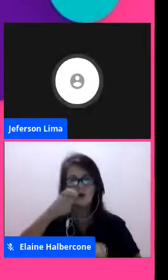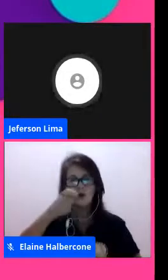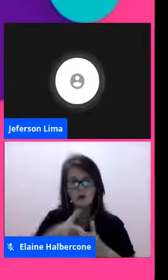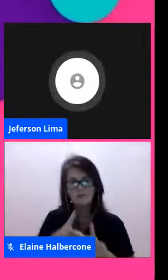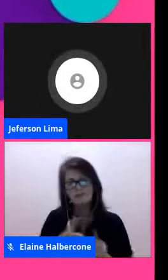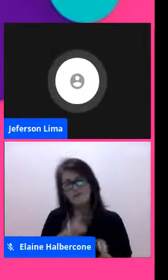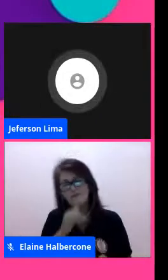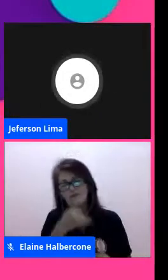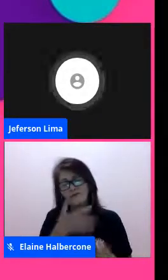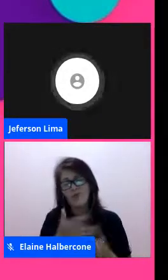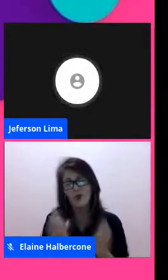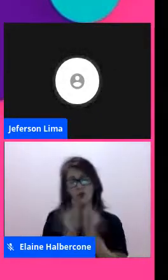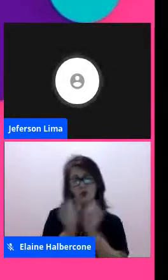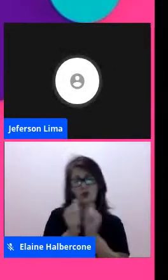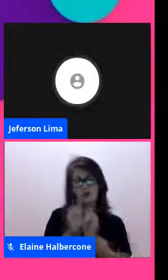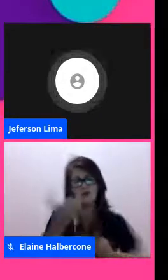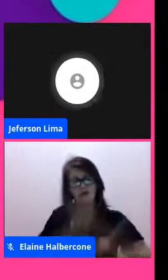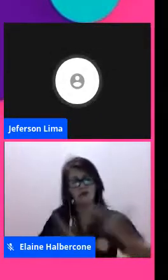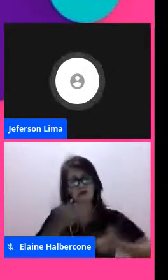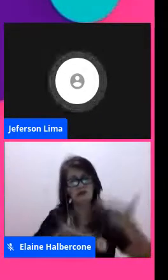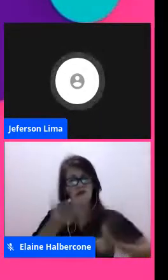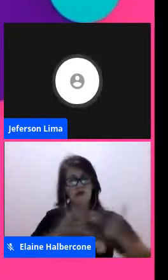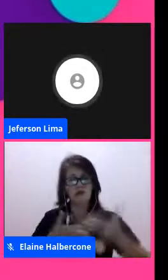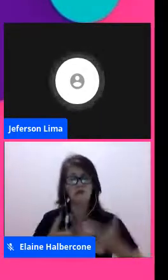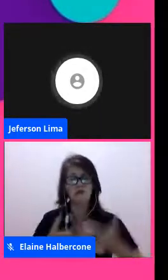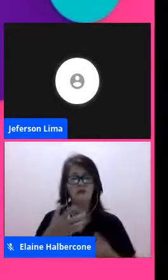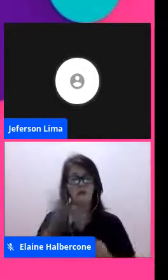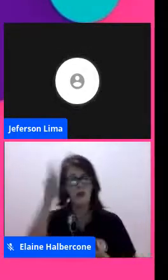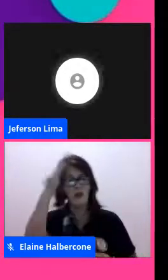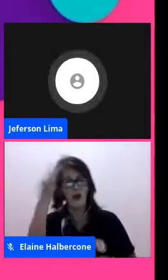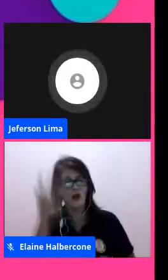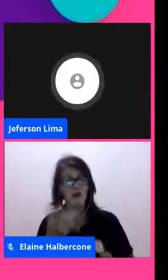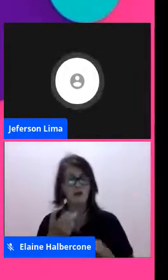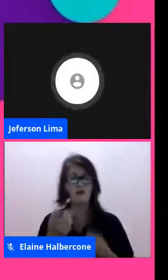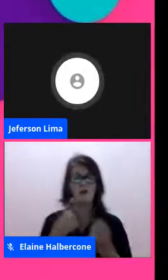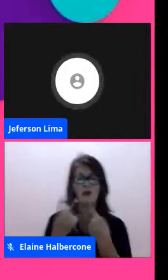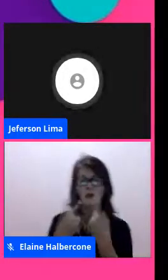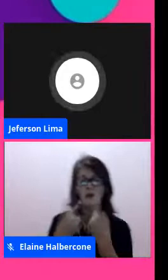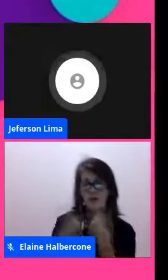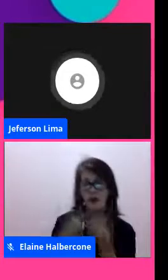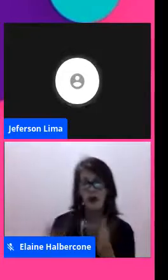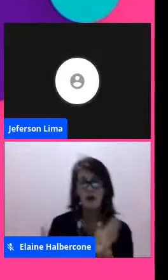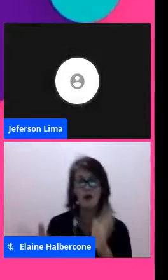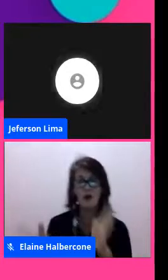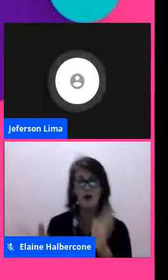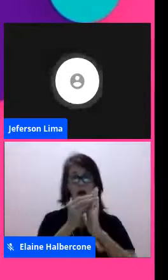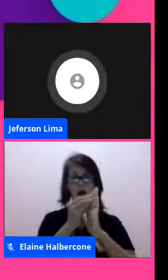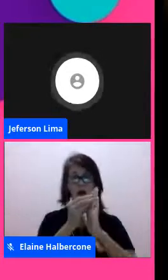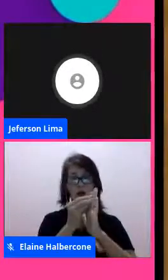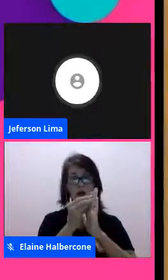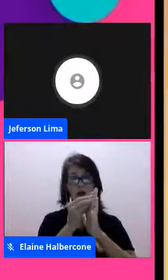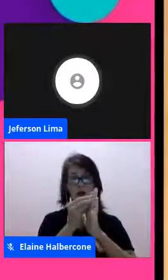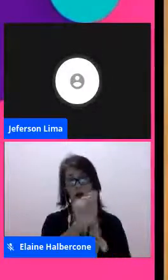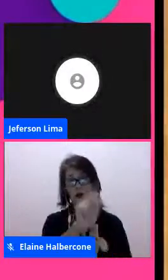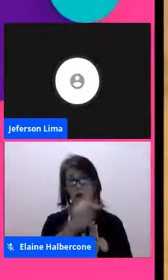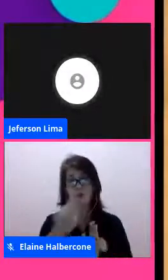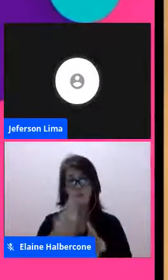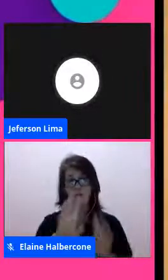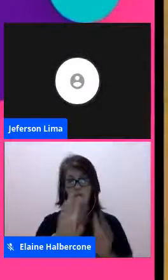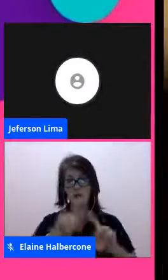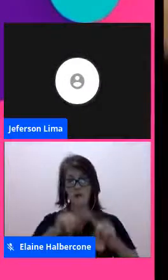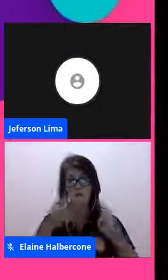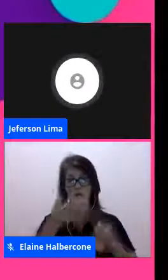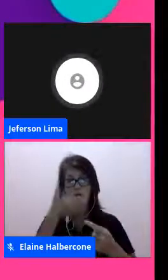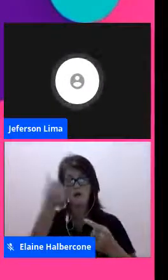estar junto, né, para estar escutando o feedback de vocês. A gente criou até uma aplicação mais complexa, né? Eu tinha até pretendido, né? Deixa eu pegar